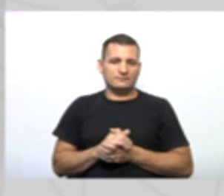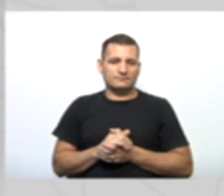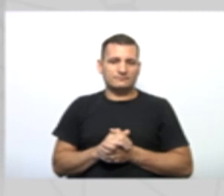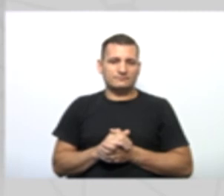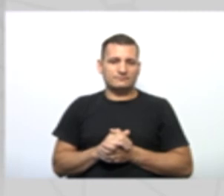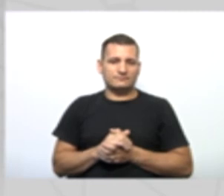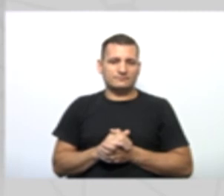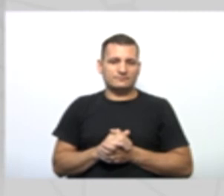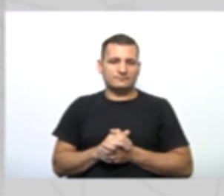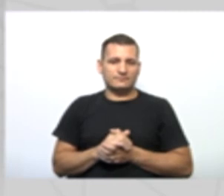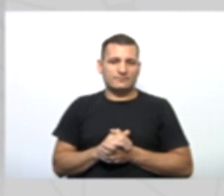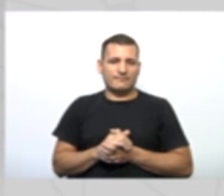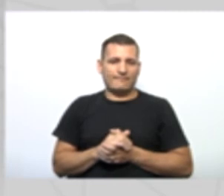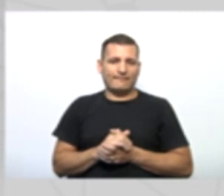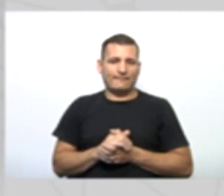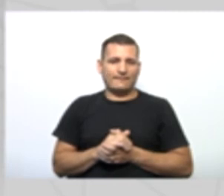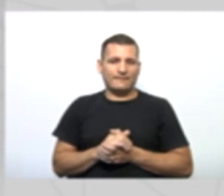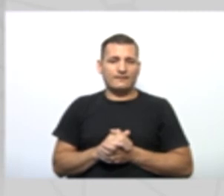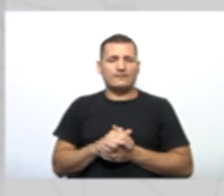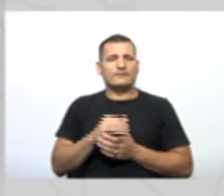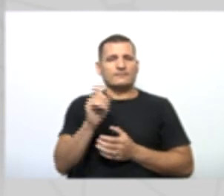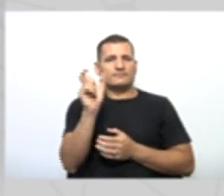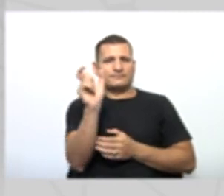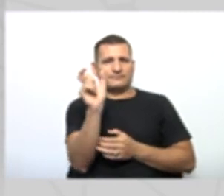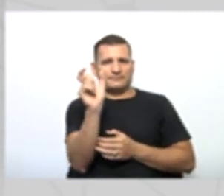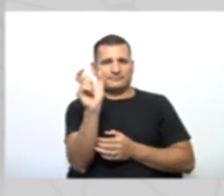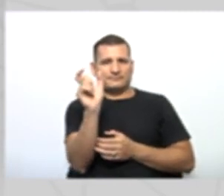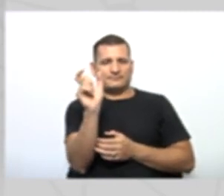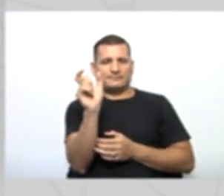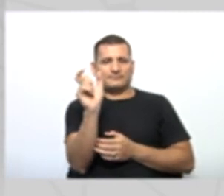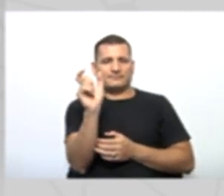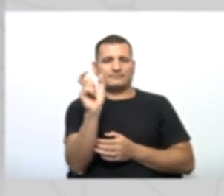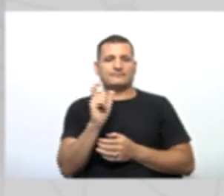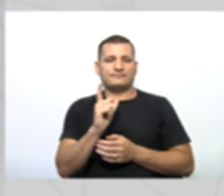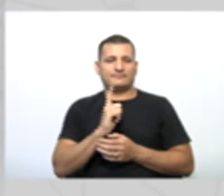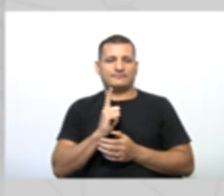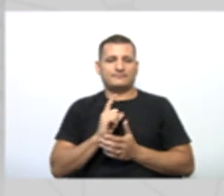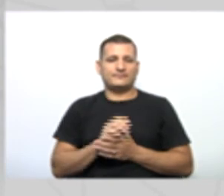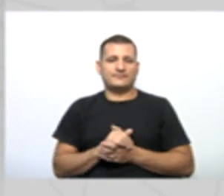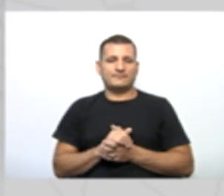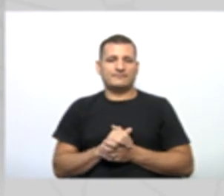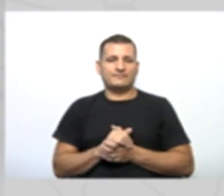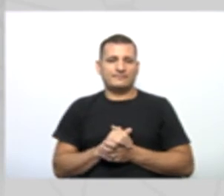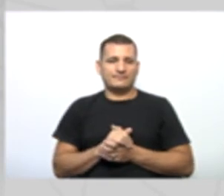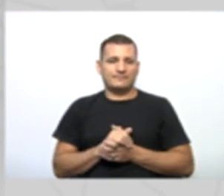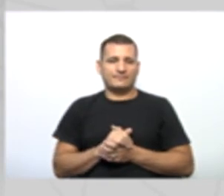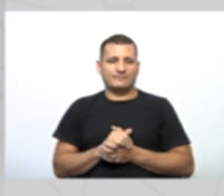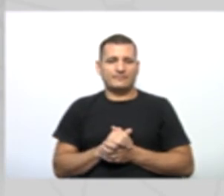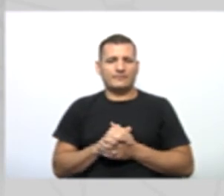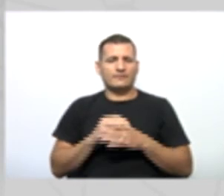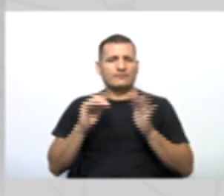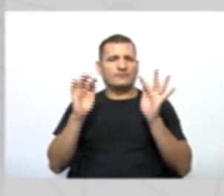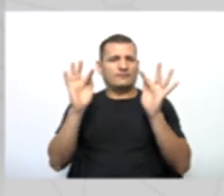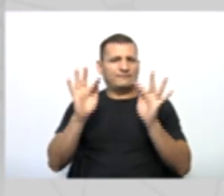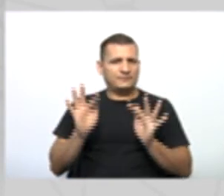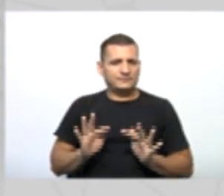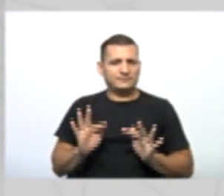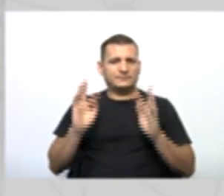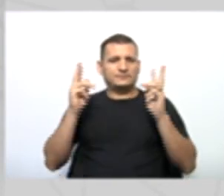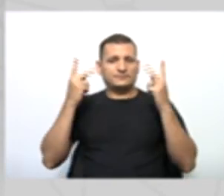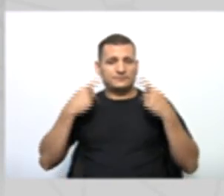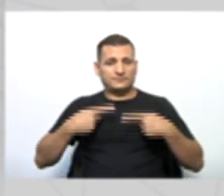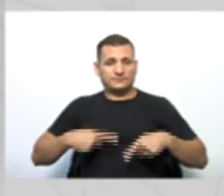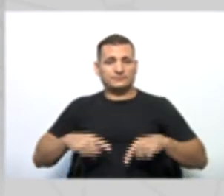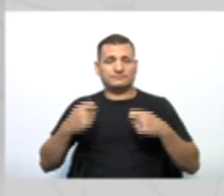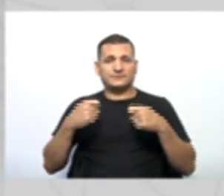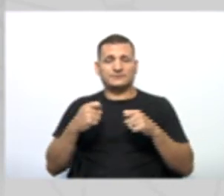mais uma. Olha só que tem uma palavrinha-chave nessa próxima, acho que vocês vão matar de cara. Para ser feliz, o homem deve guiar o